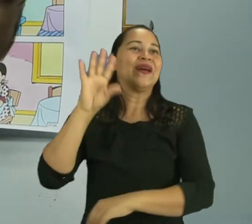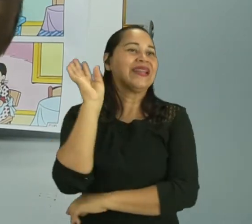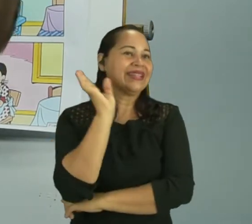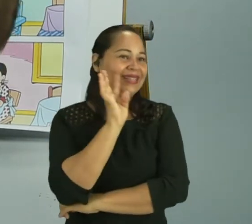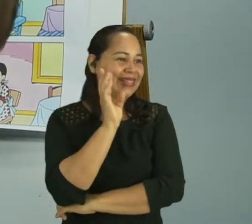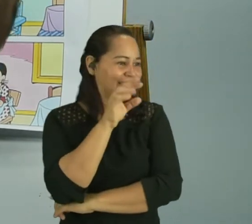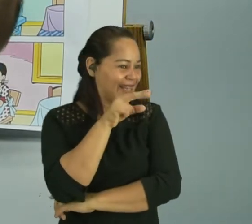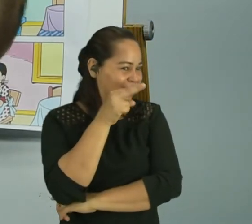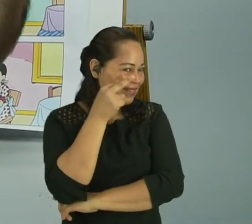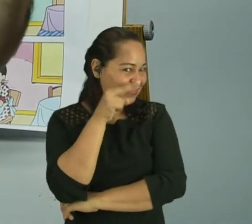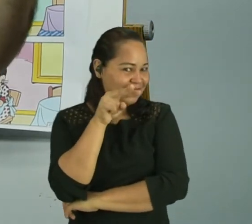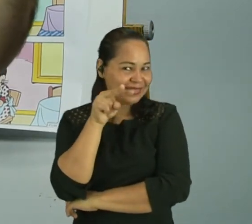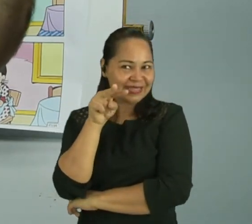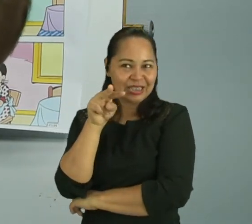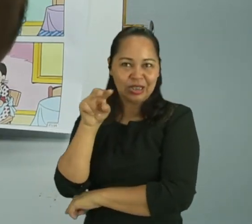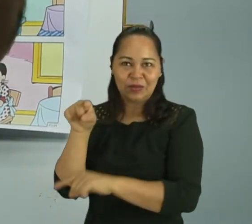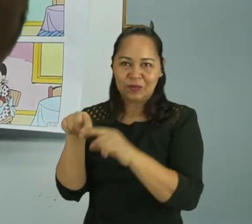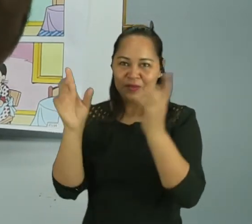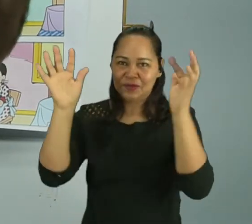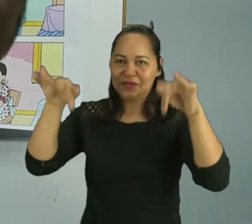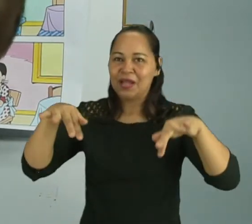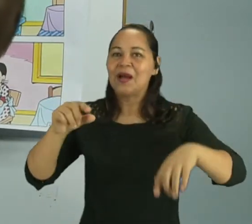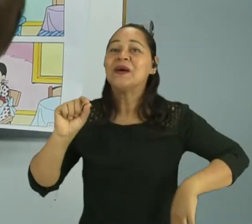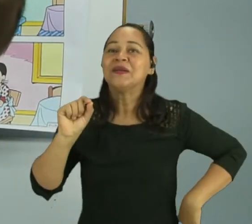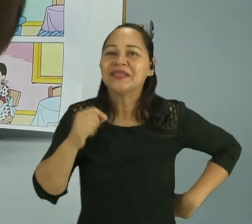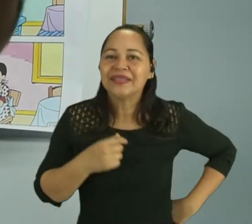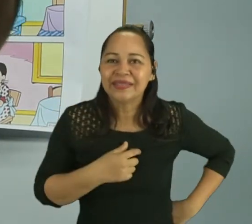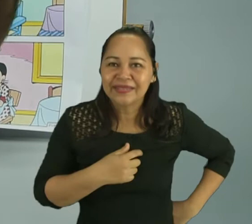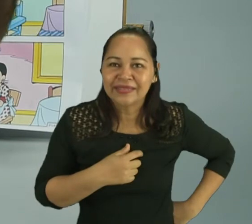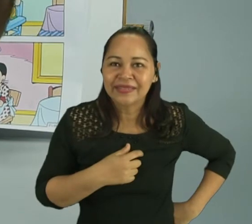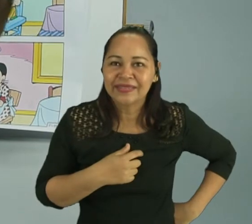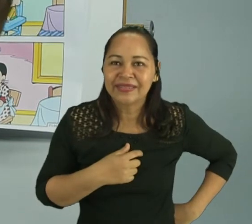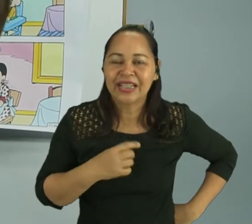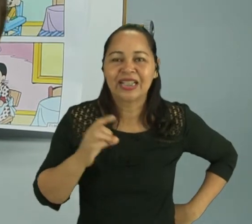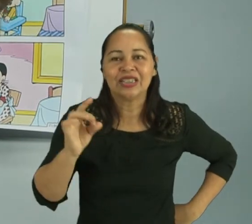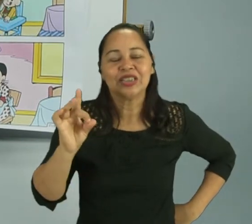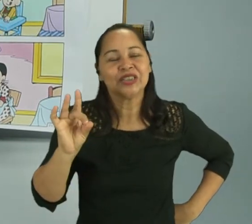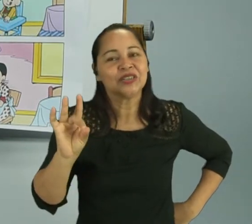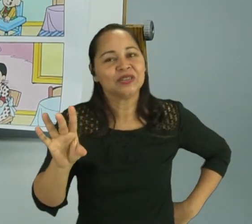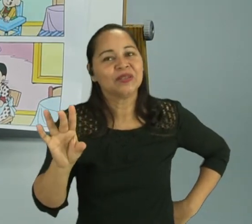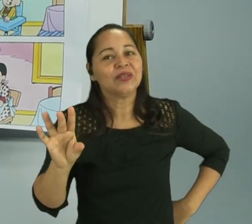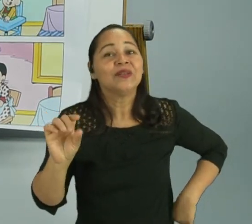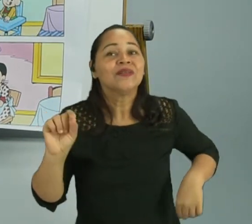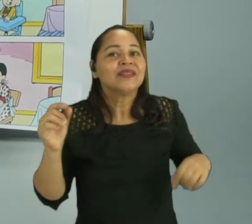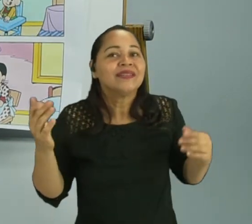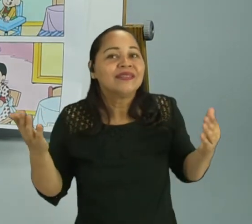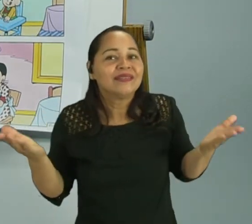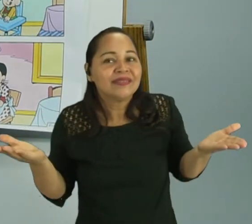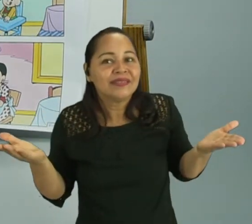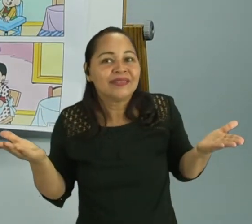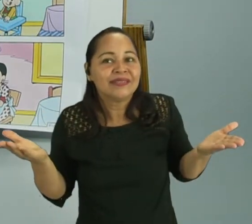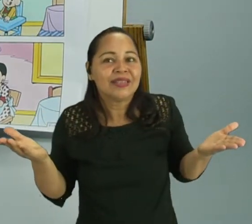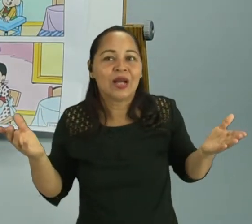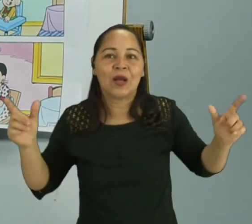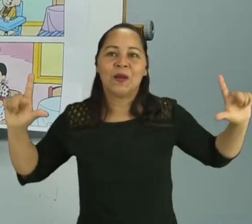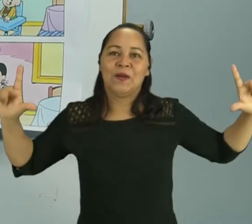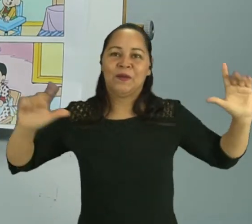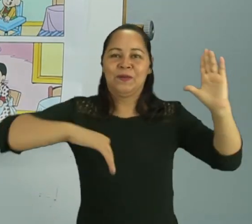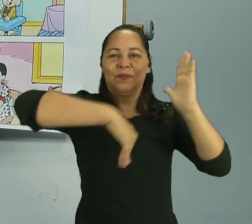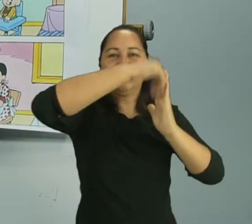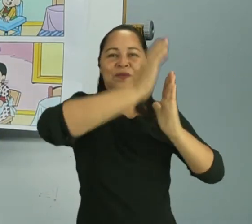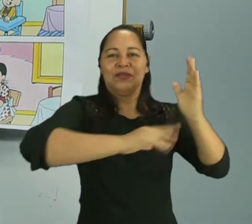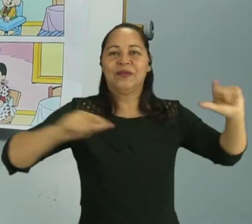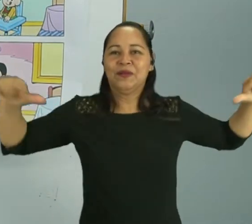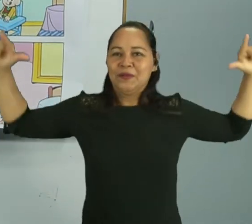falando, olha que legal, né? Se admirando. E no final ele estava em quê? Ele estava apenas